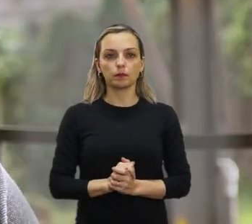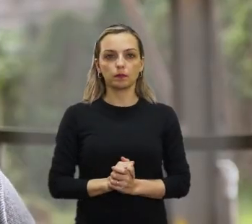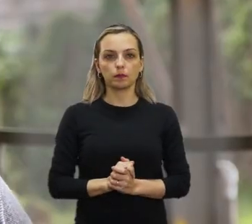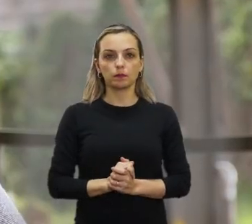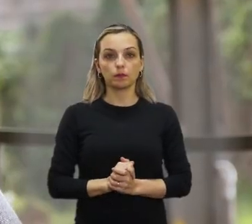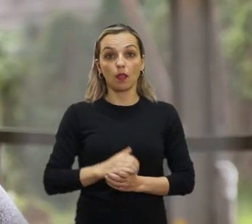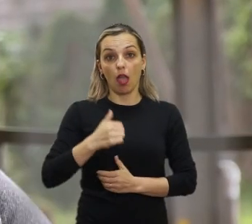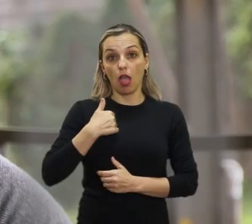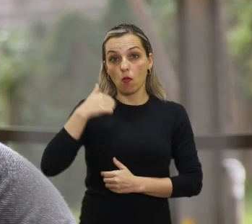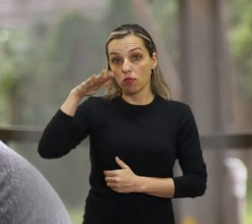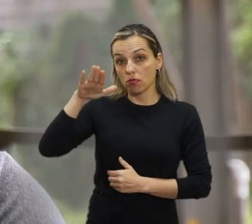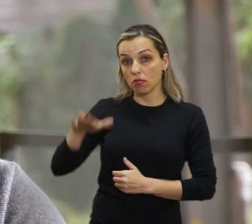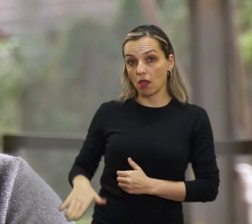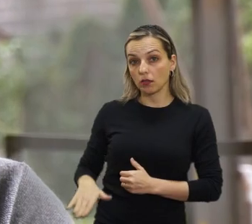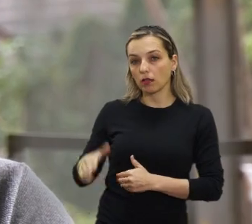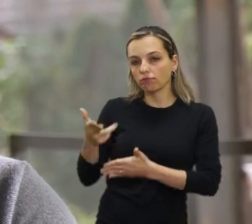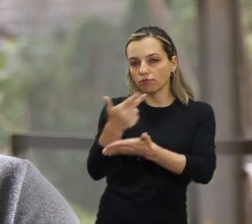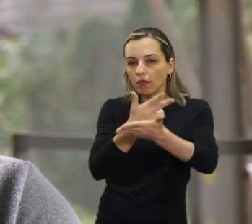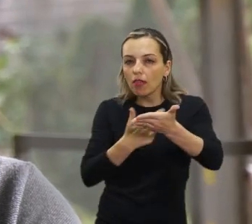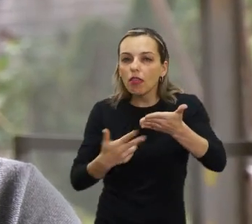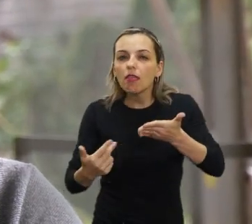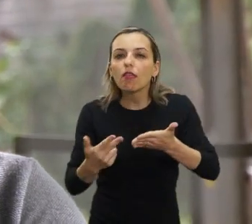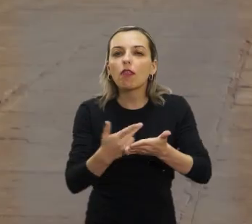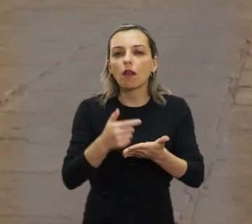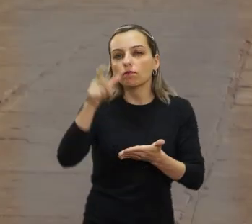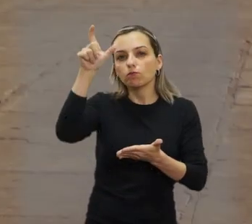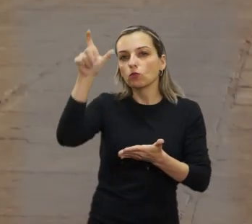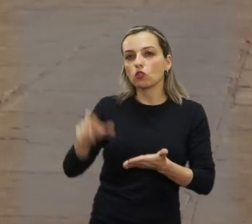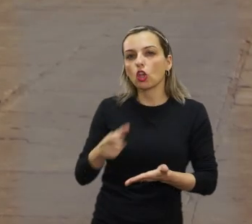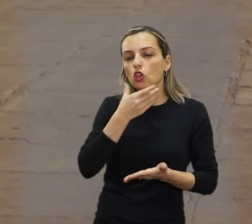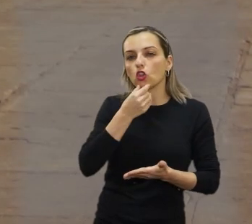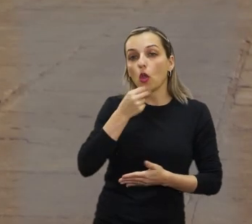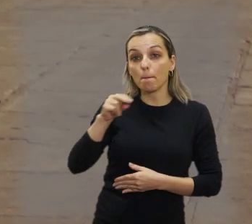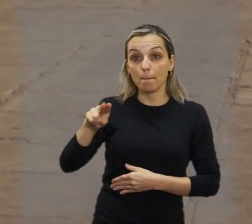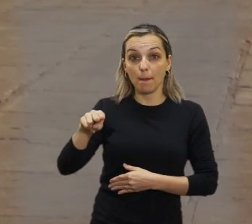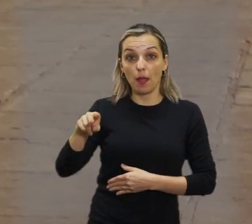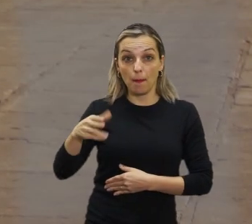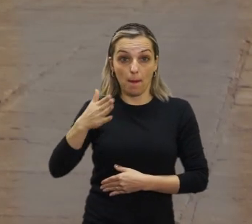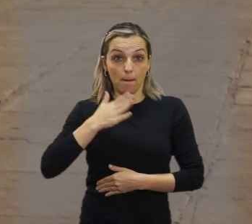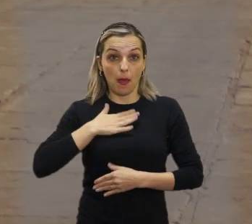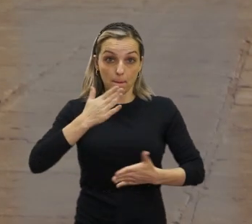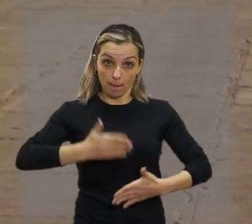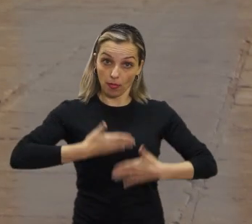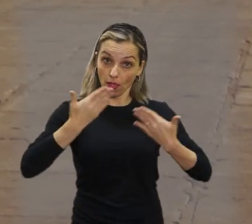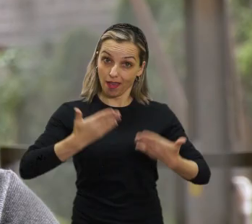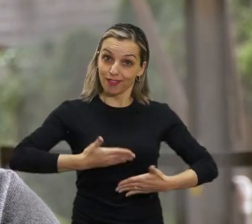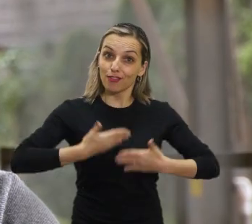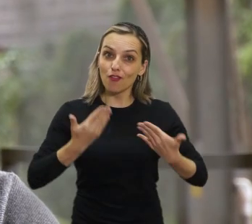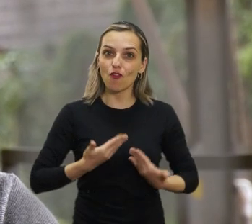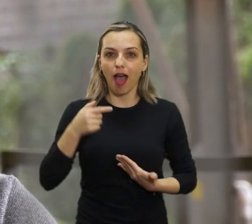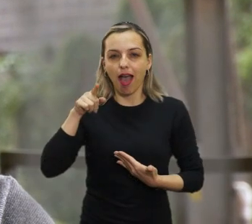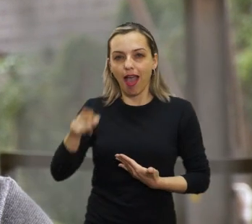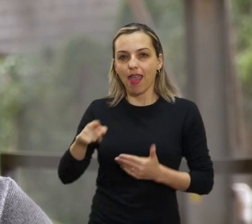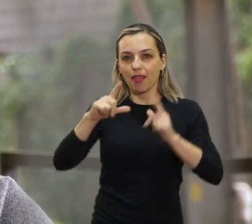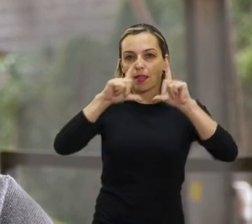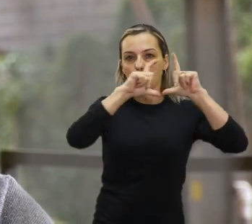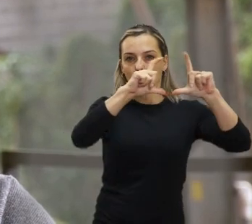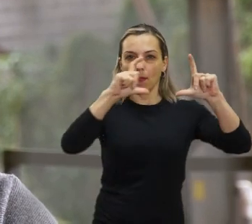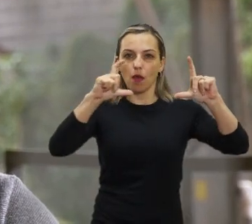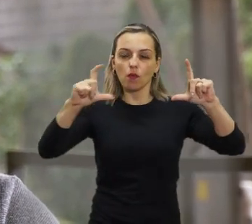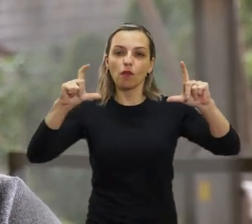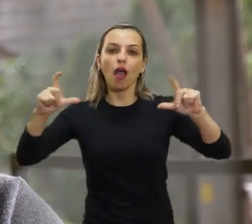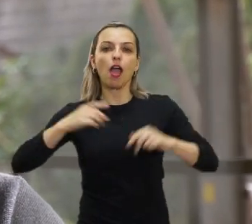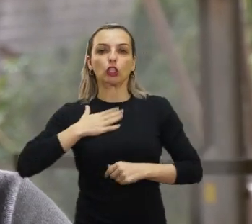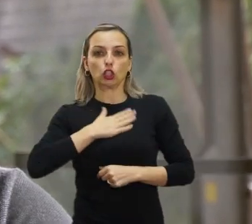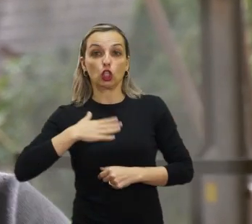A maioria das crianças, assim, a gente fica desenhando bastante. Eu era bastante incentivado por meu irmão também. Ele gostava muito de